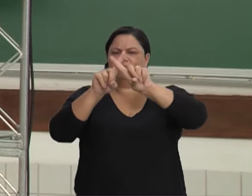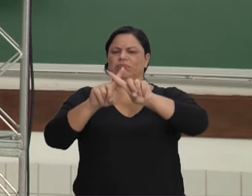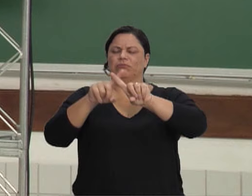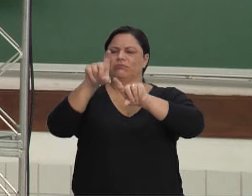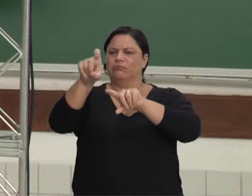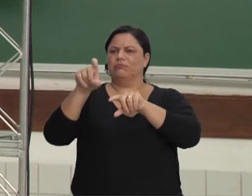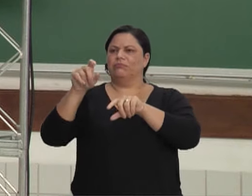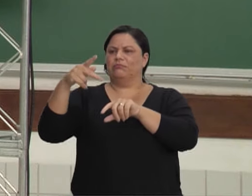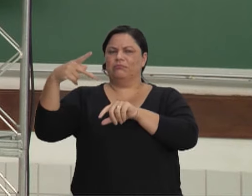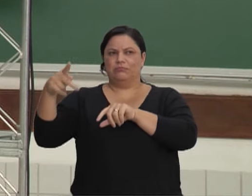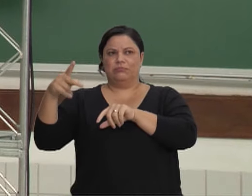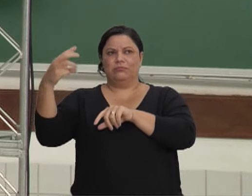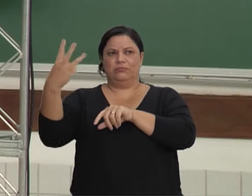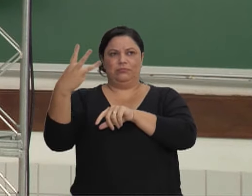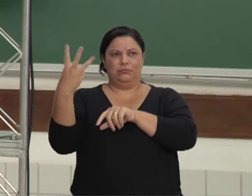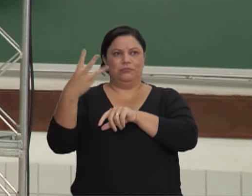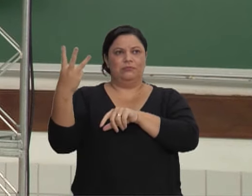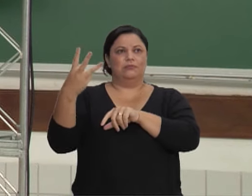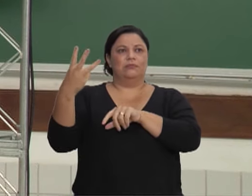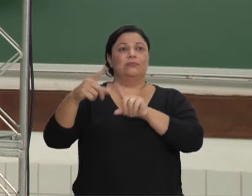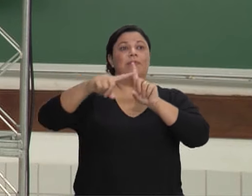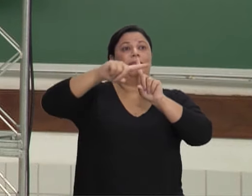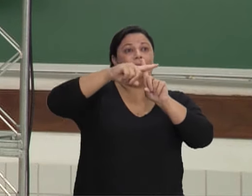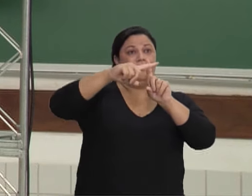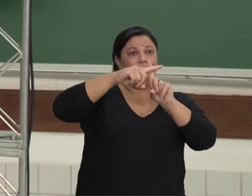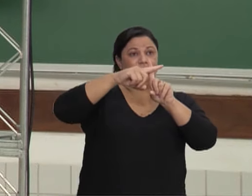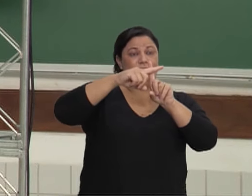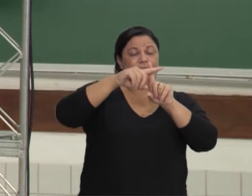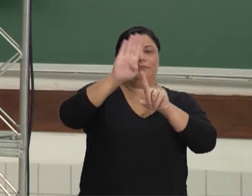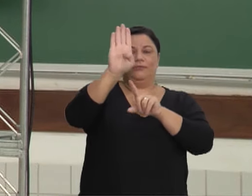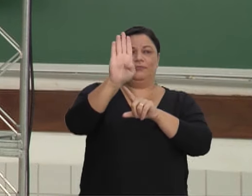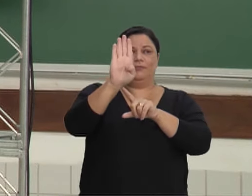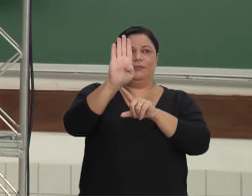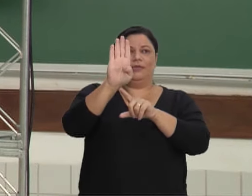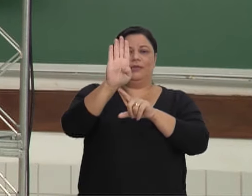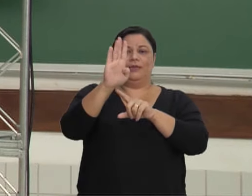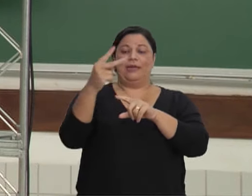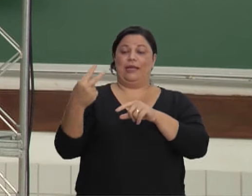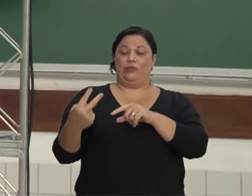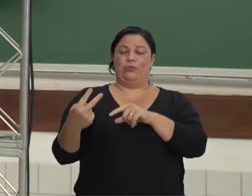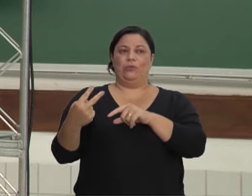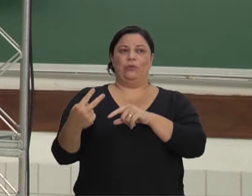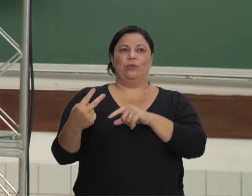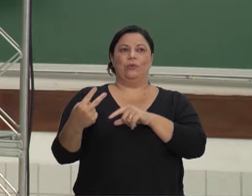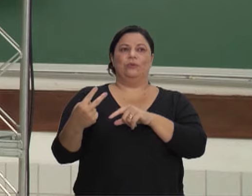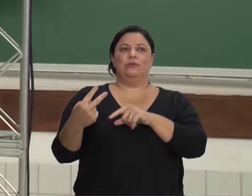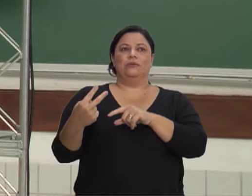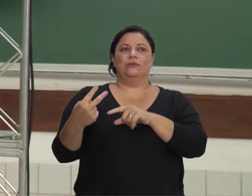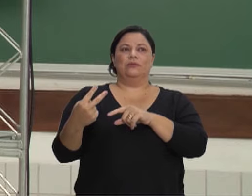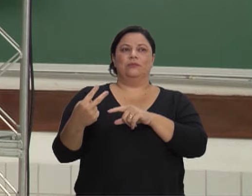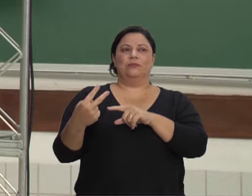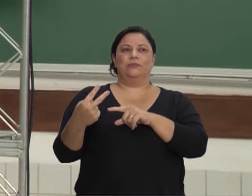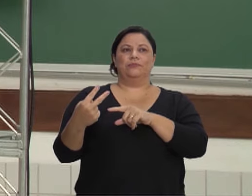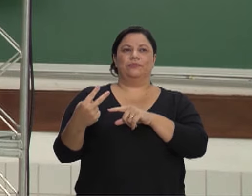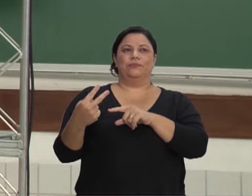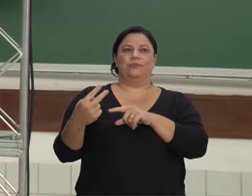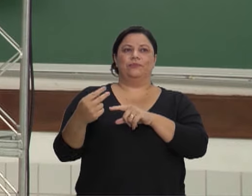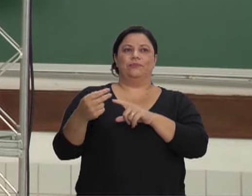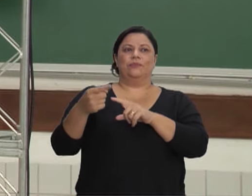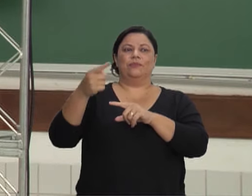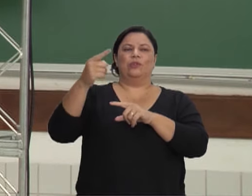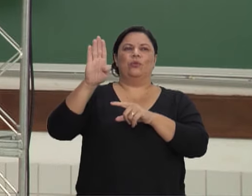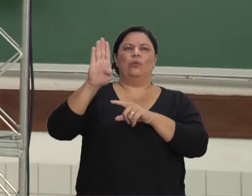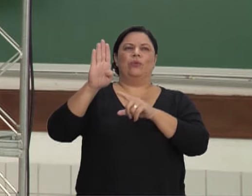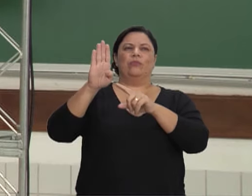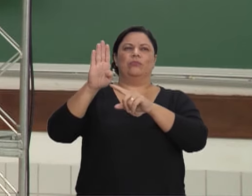de P é 3, mais o B é 2, o y de P é